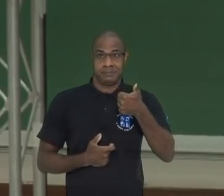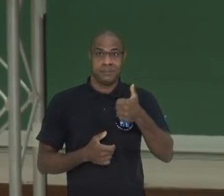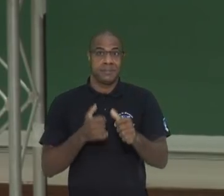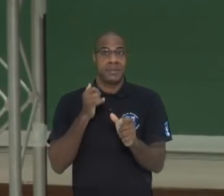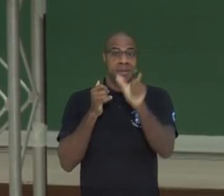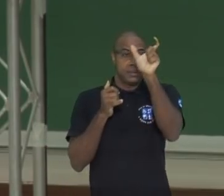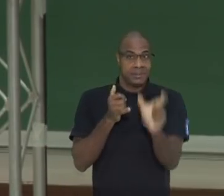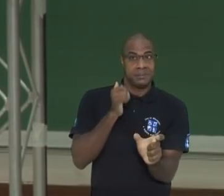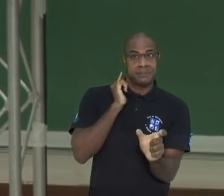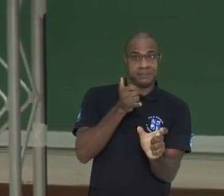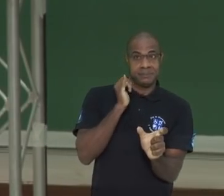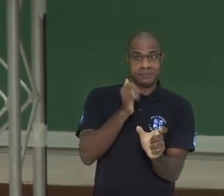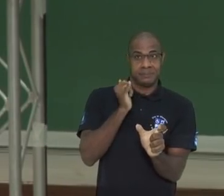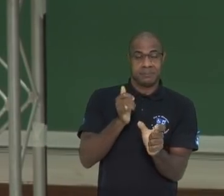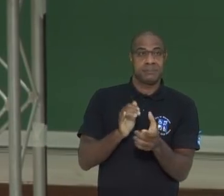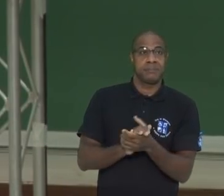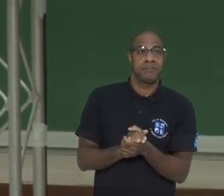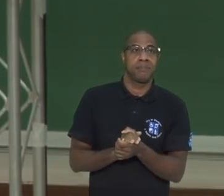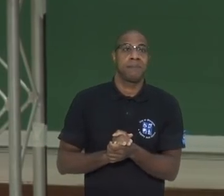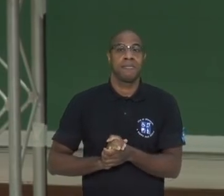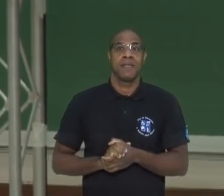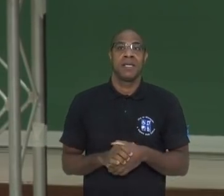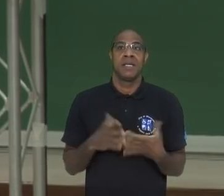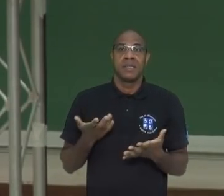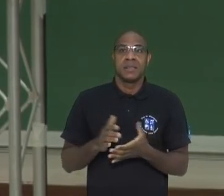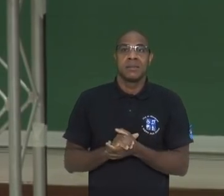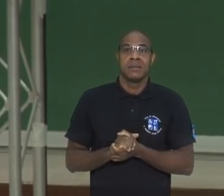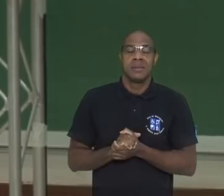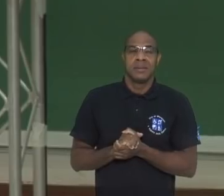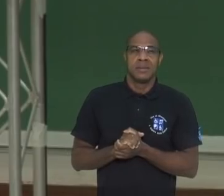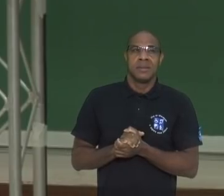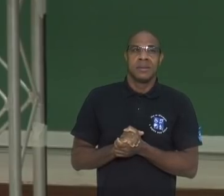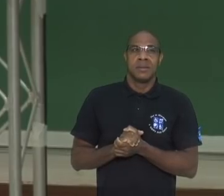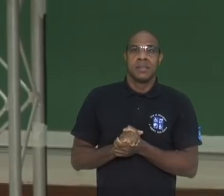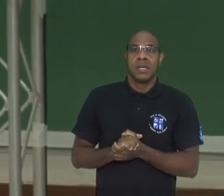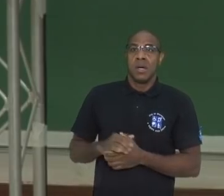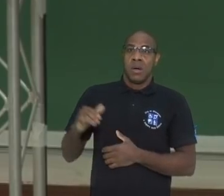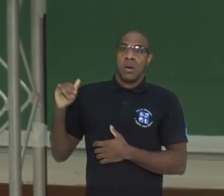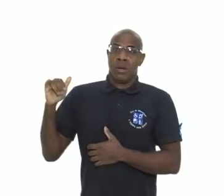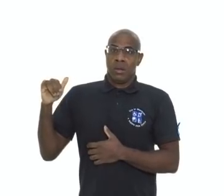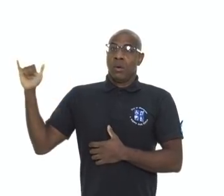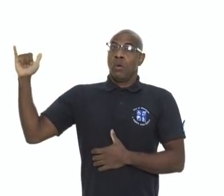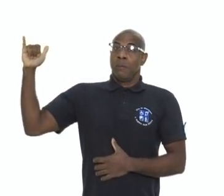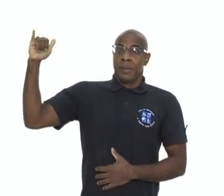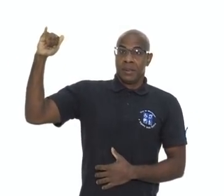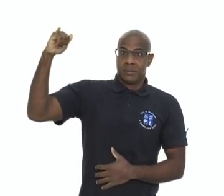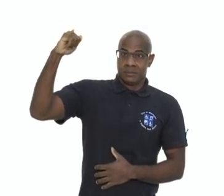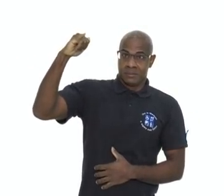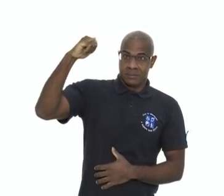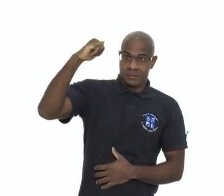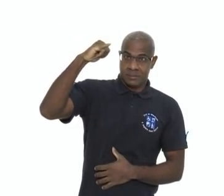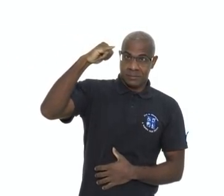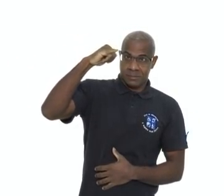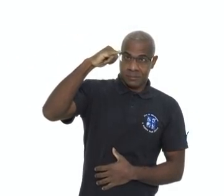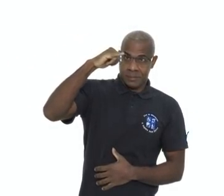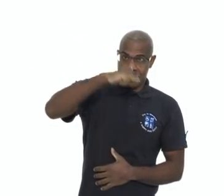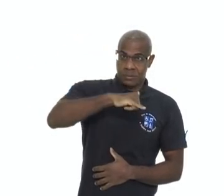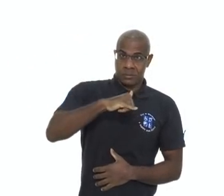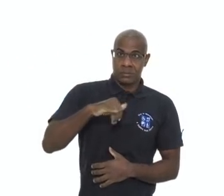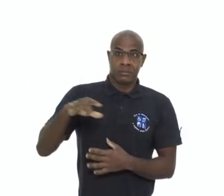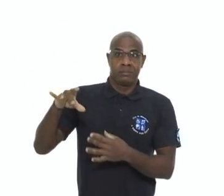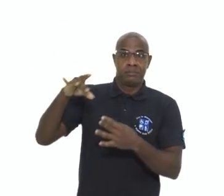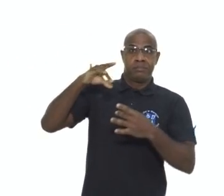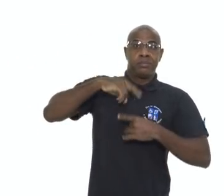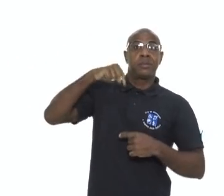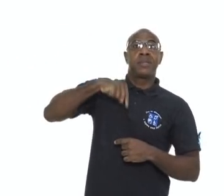romance O Pequeno Príncipe, o piloto assume o protagonismo da história, juntamente com o Pequeno Príncipe, e tem a função